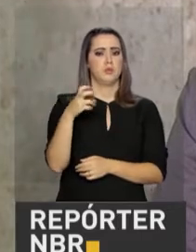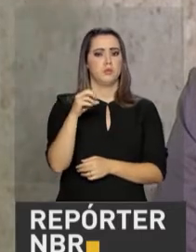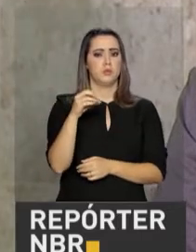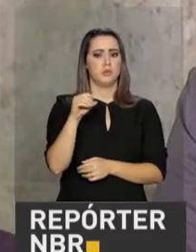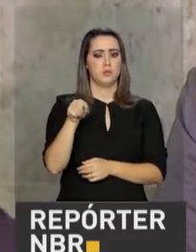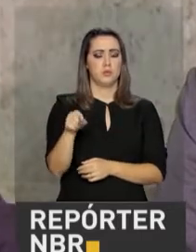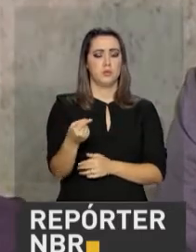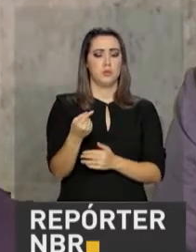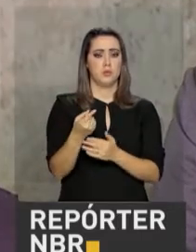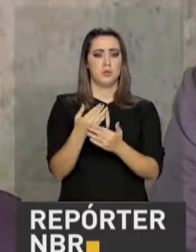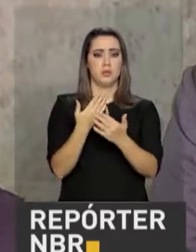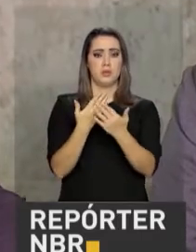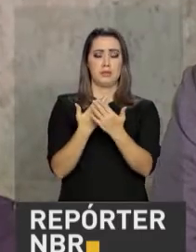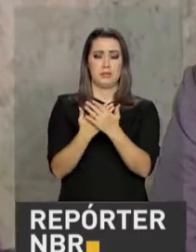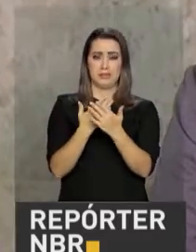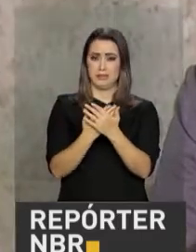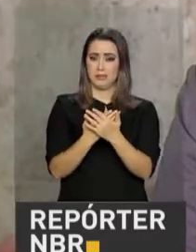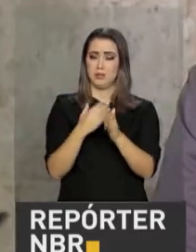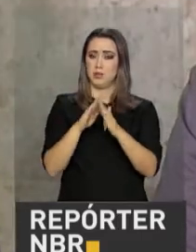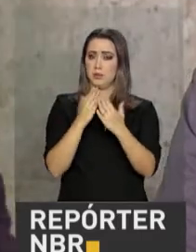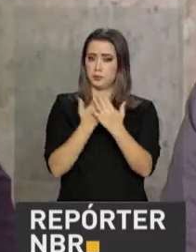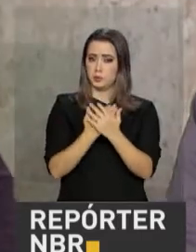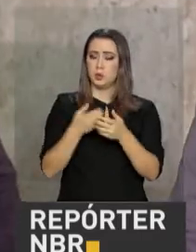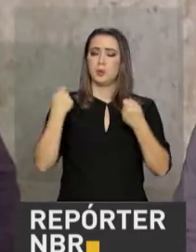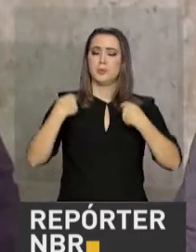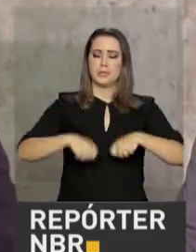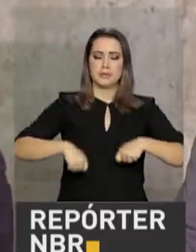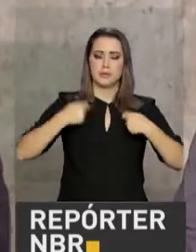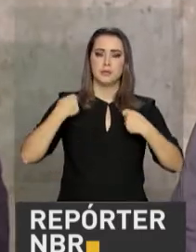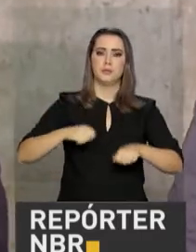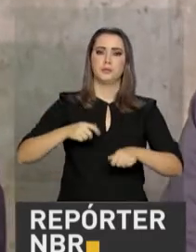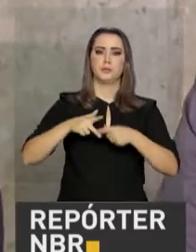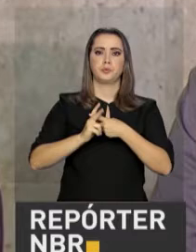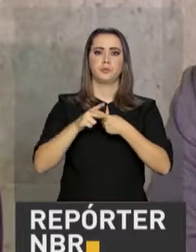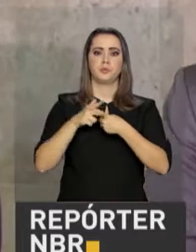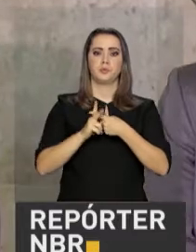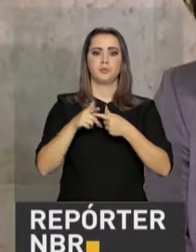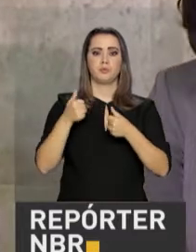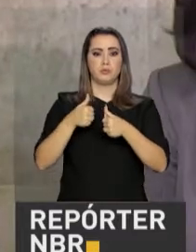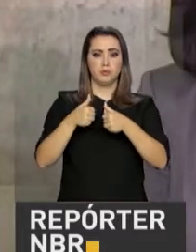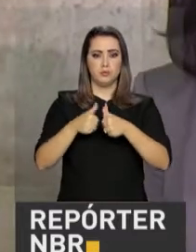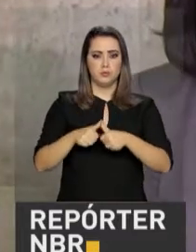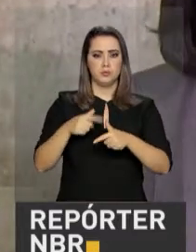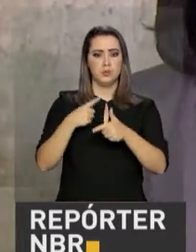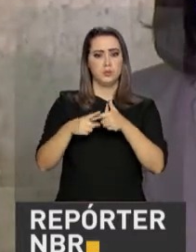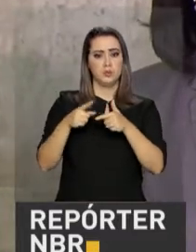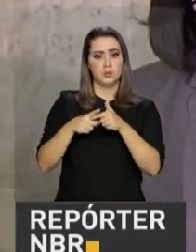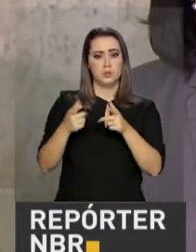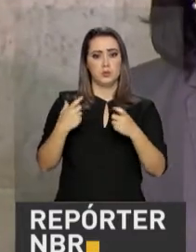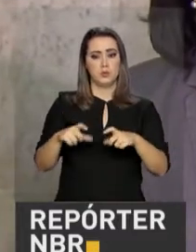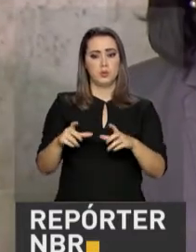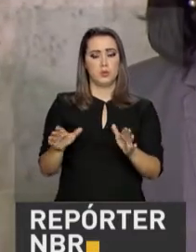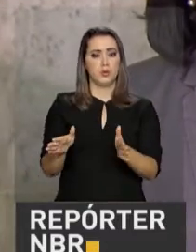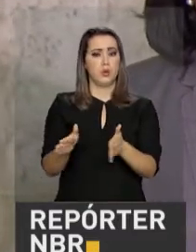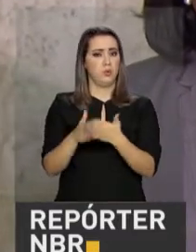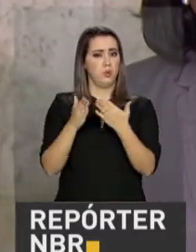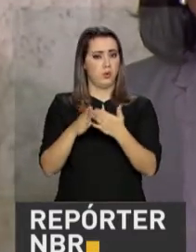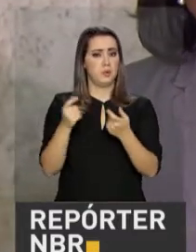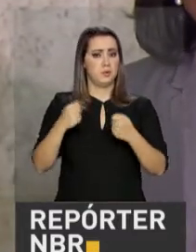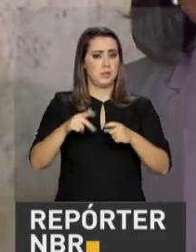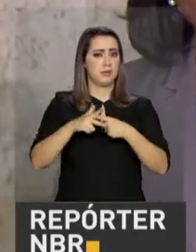e elas estão precisando, muitas delas que estão inclusive em comunidades carentes, estão precisando de